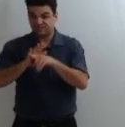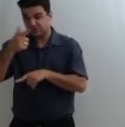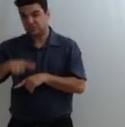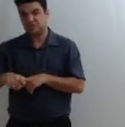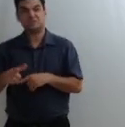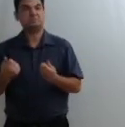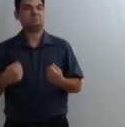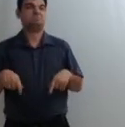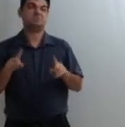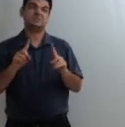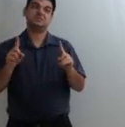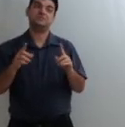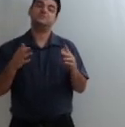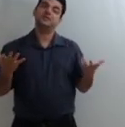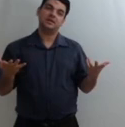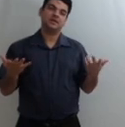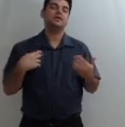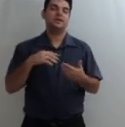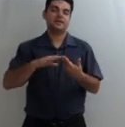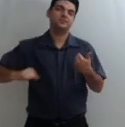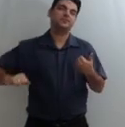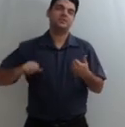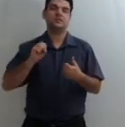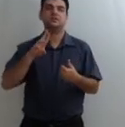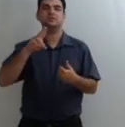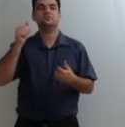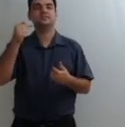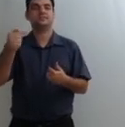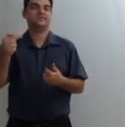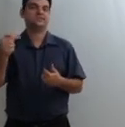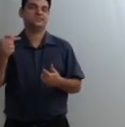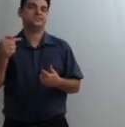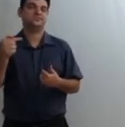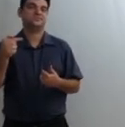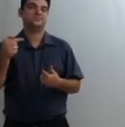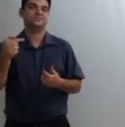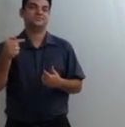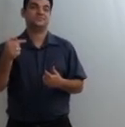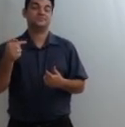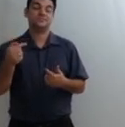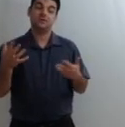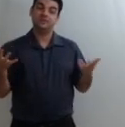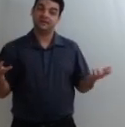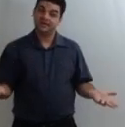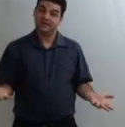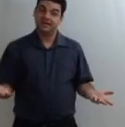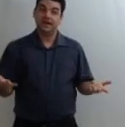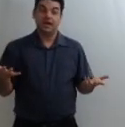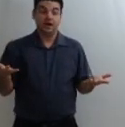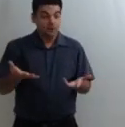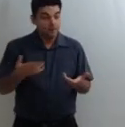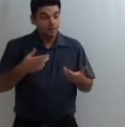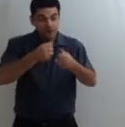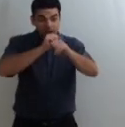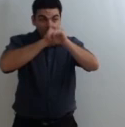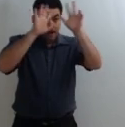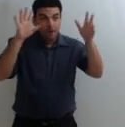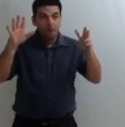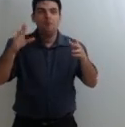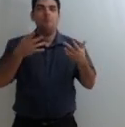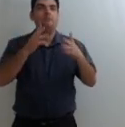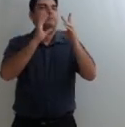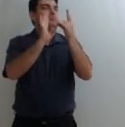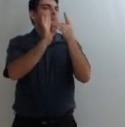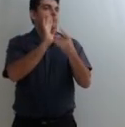impondo-se o afastamento da súmula número 7 do Supremo Tribunal de Justiça, mas sem demonstrar, mormente a partir dos elementos constantes